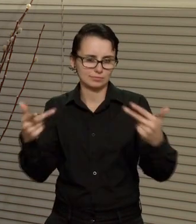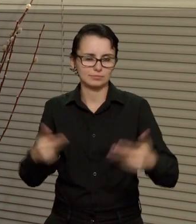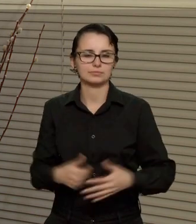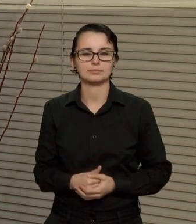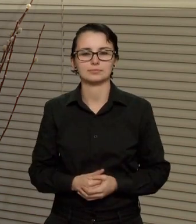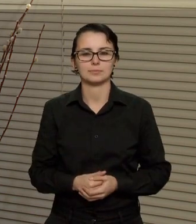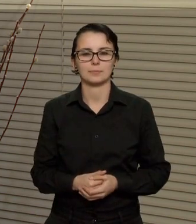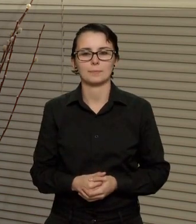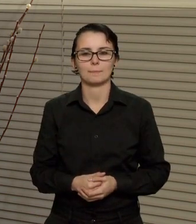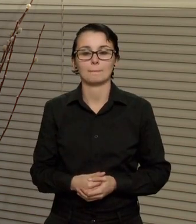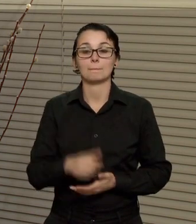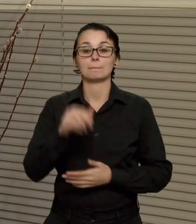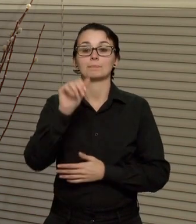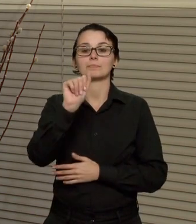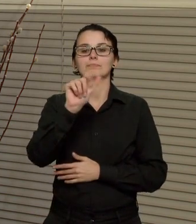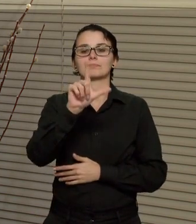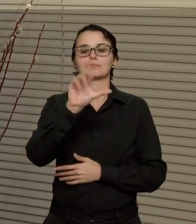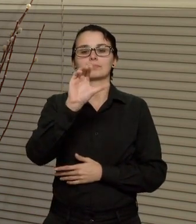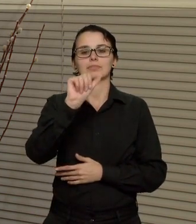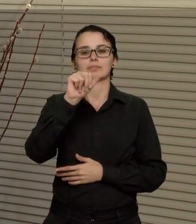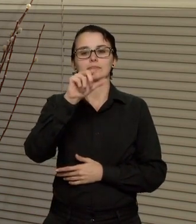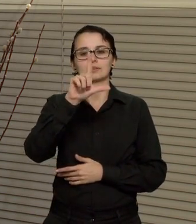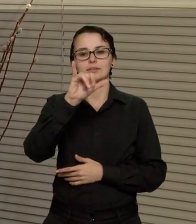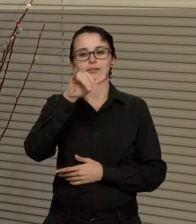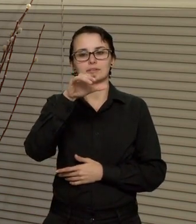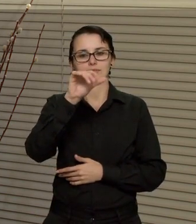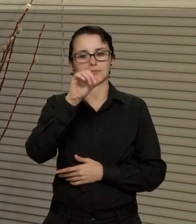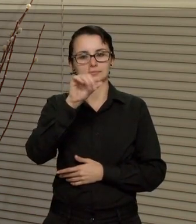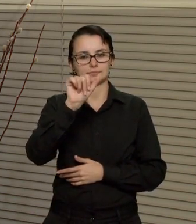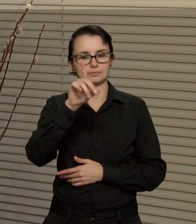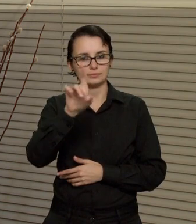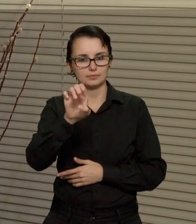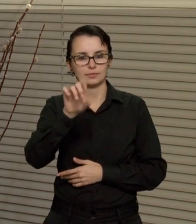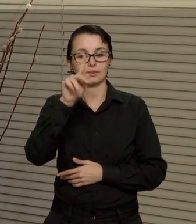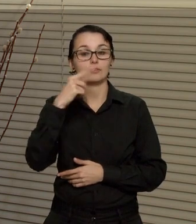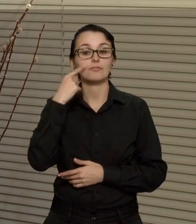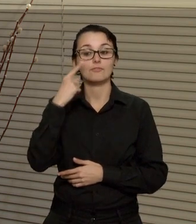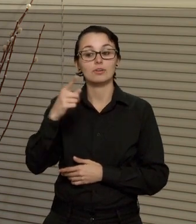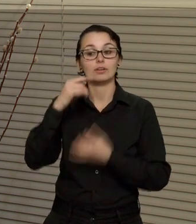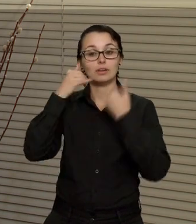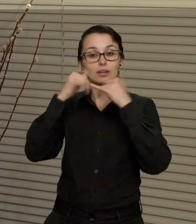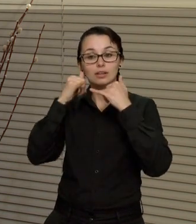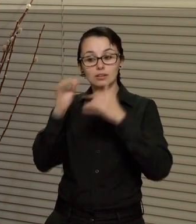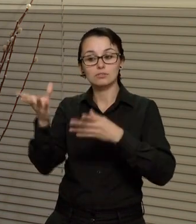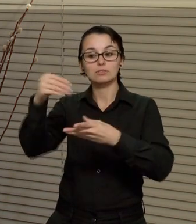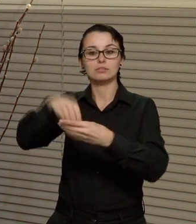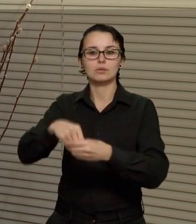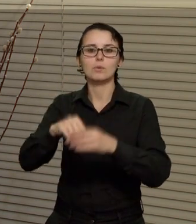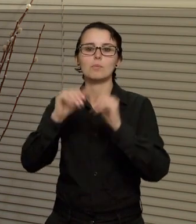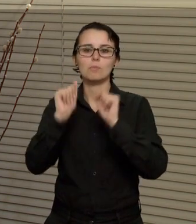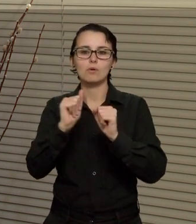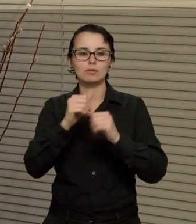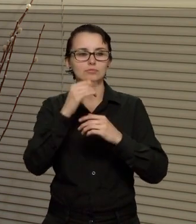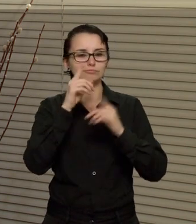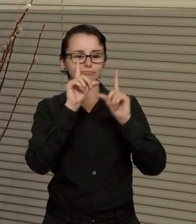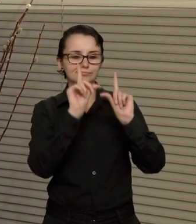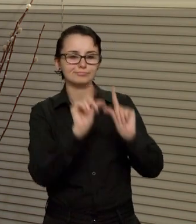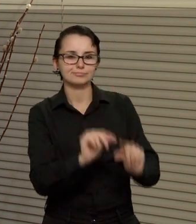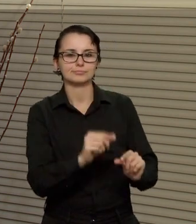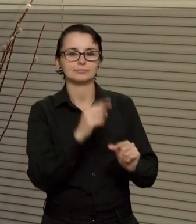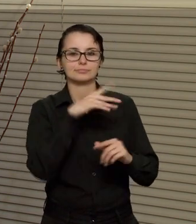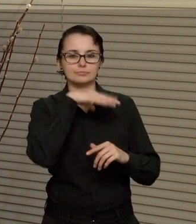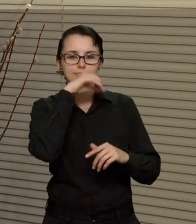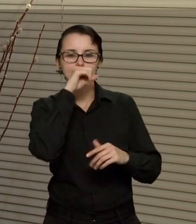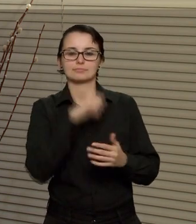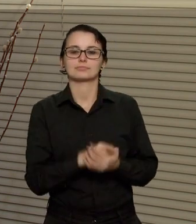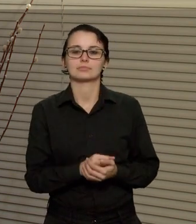pode ser identificada como a quantidade de íons na água que podem neutralizar o hidrogênio. Esses íons